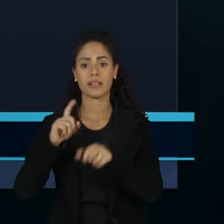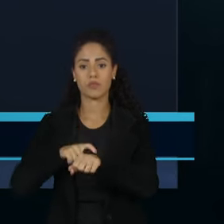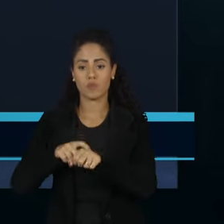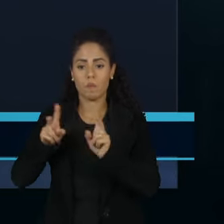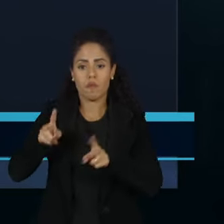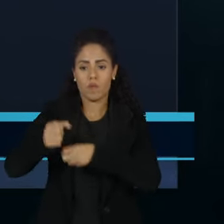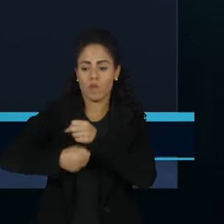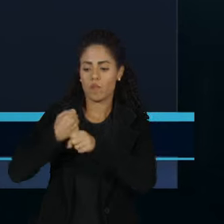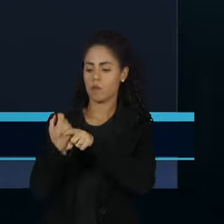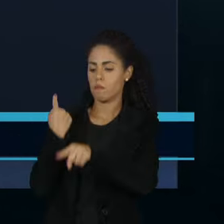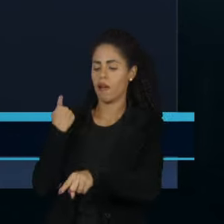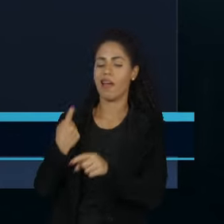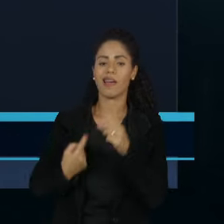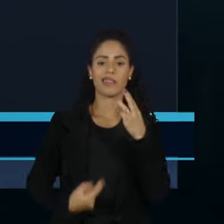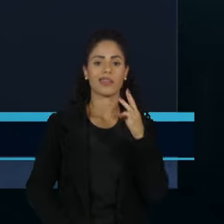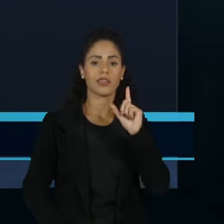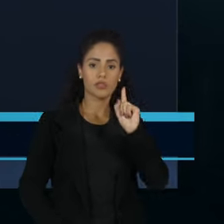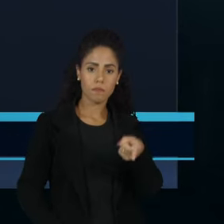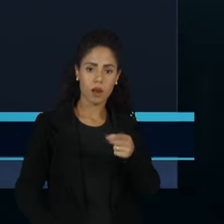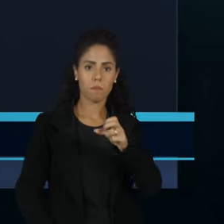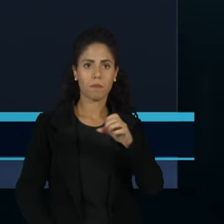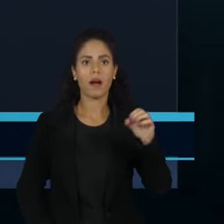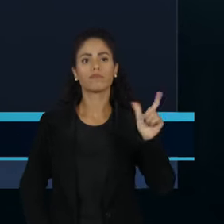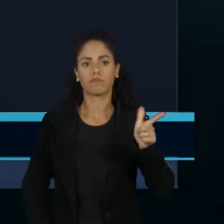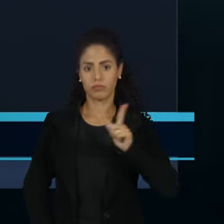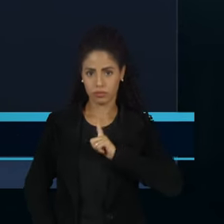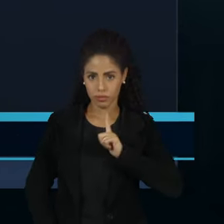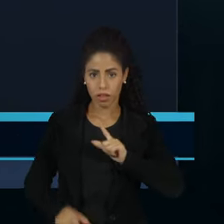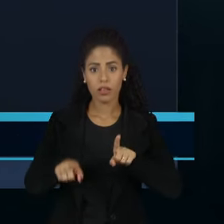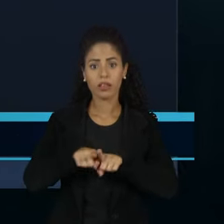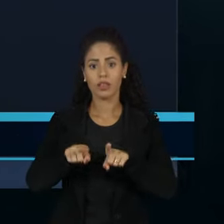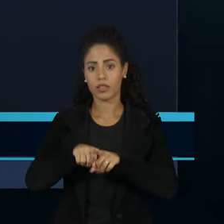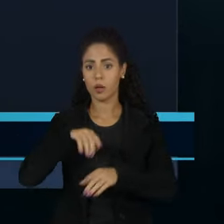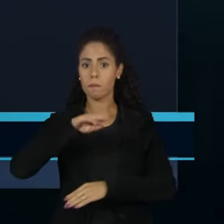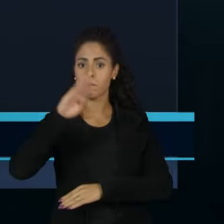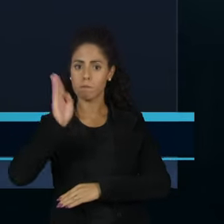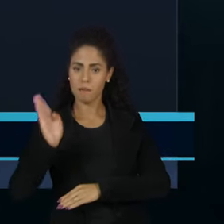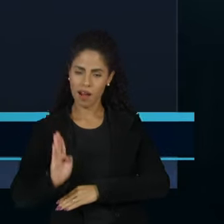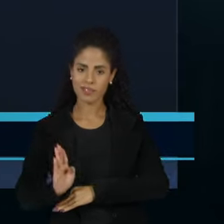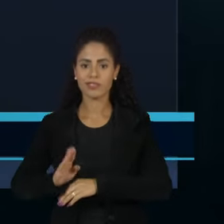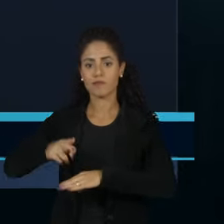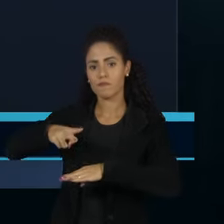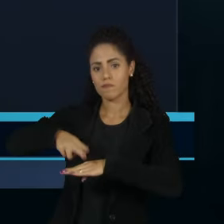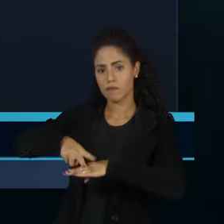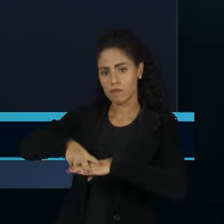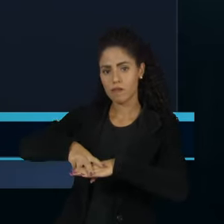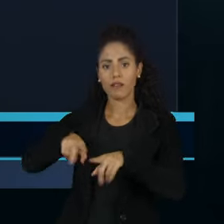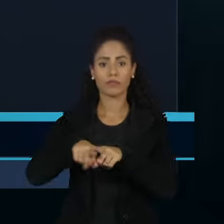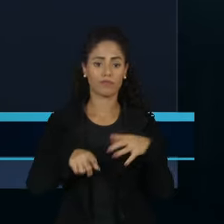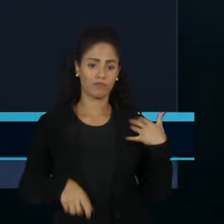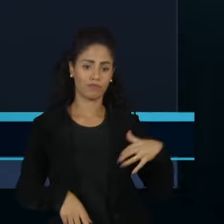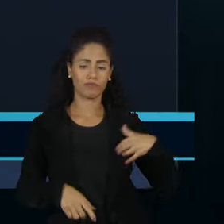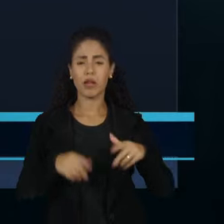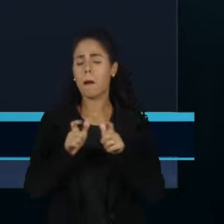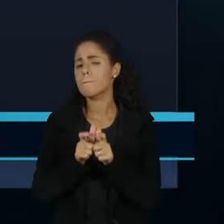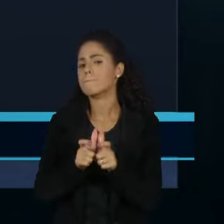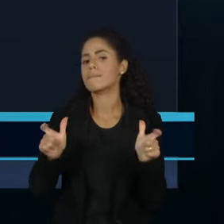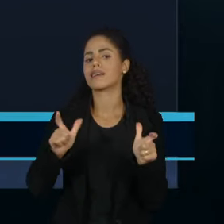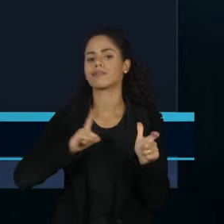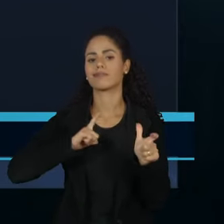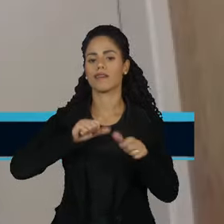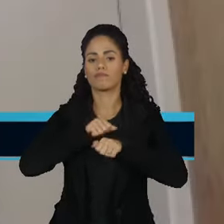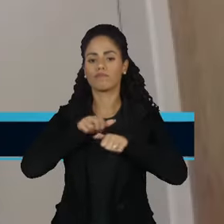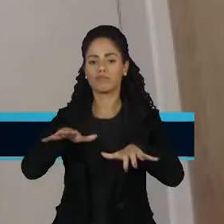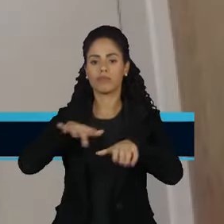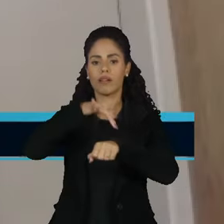passado. Já são 3 milhões e meio de registros. Brasil, Argentina e Paraguai são os países mais afetados pela